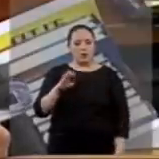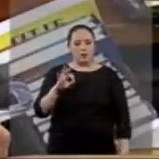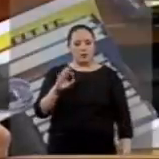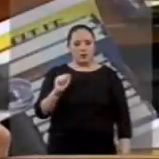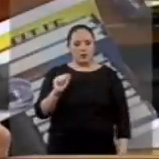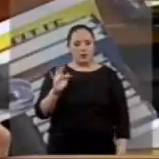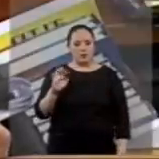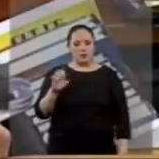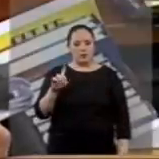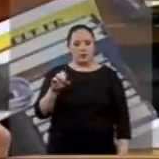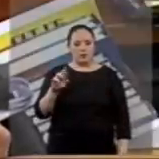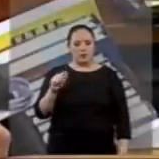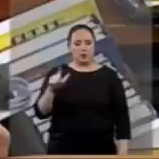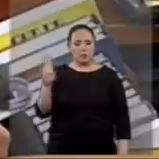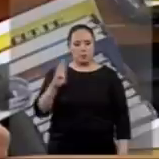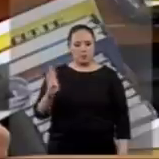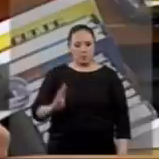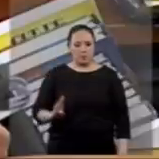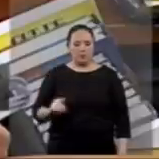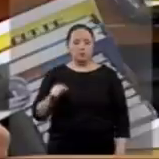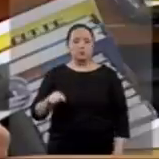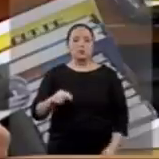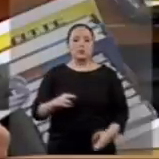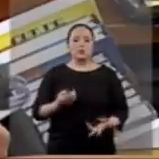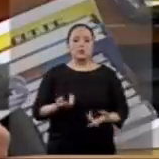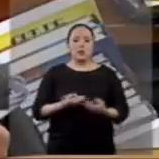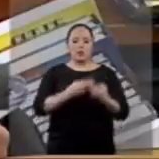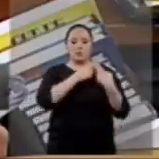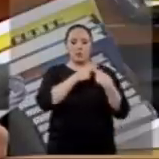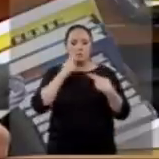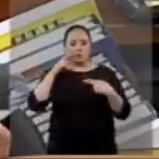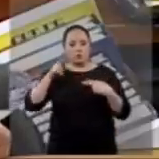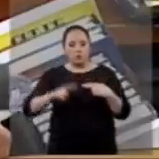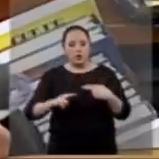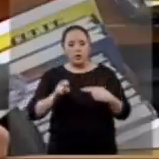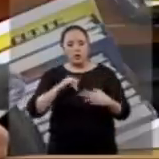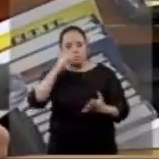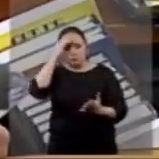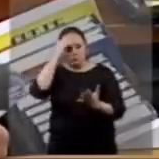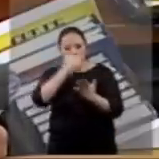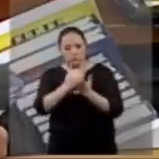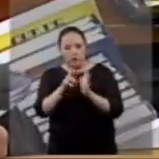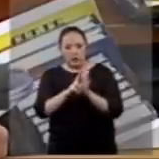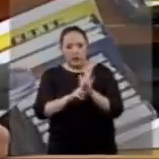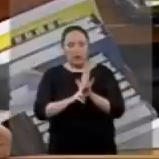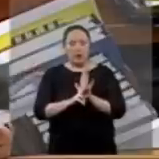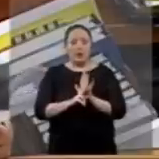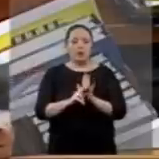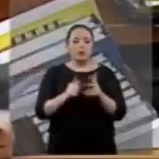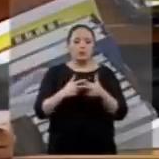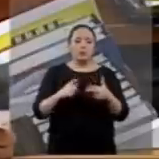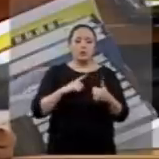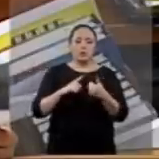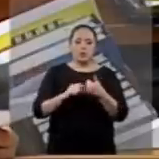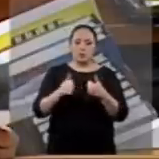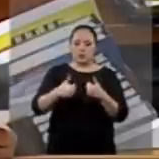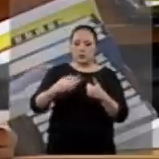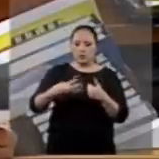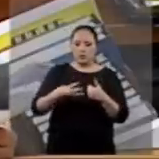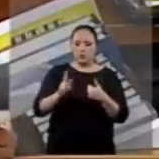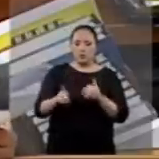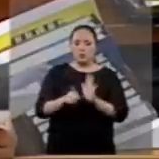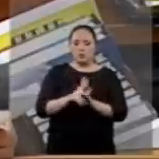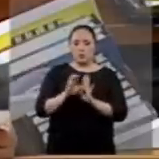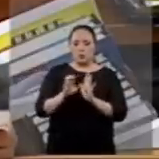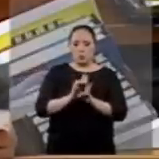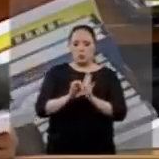a qual incumbe a verificação do não atendimento das condições materiais descritas no artigo 14 do mencionado